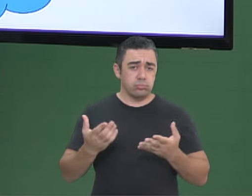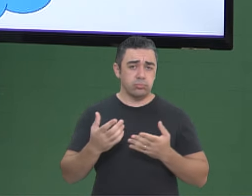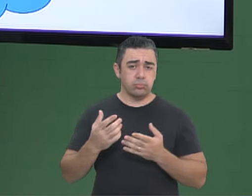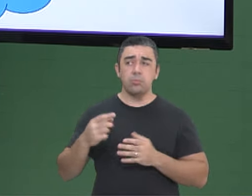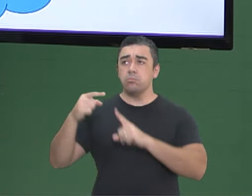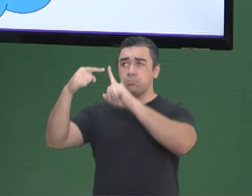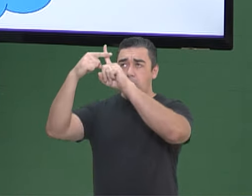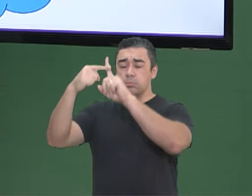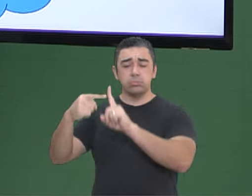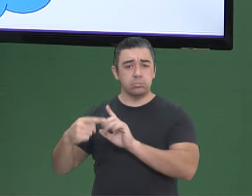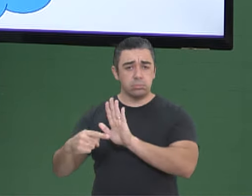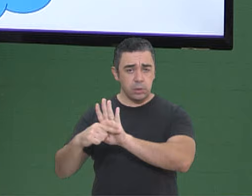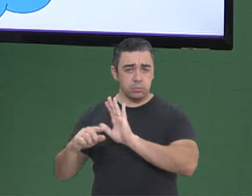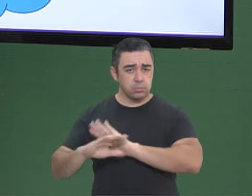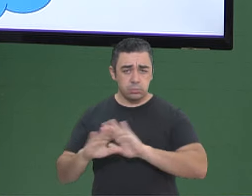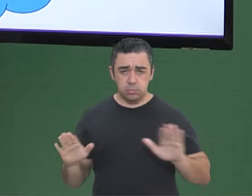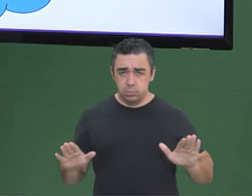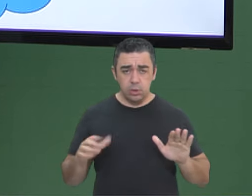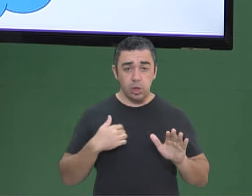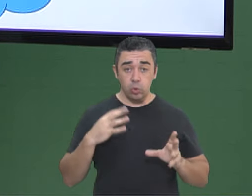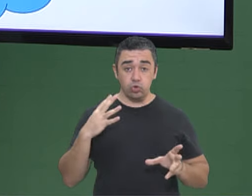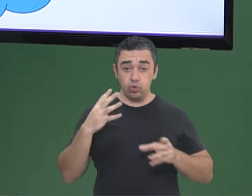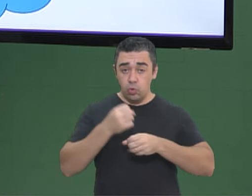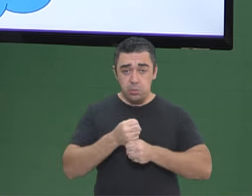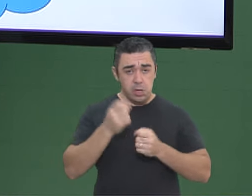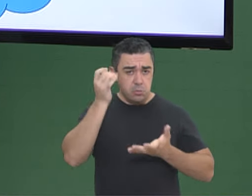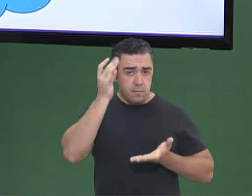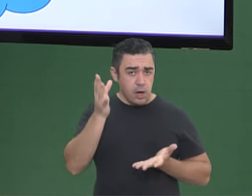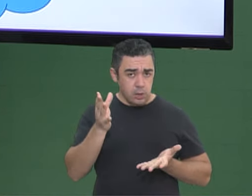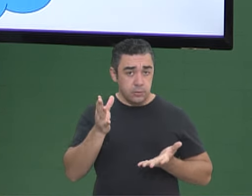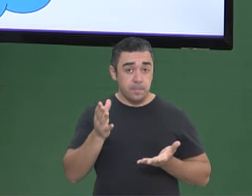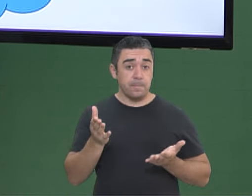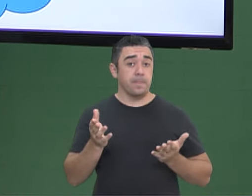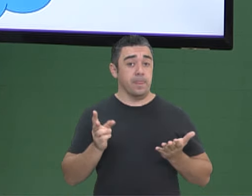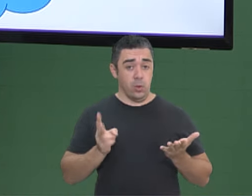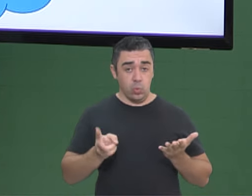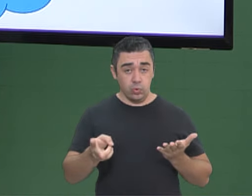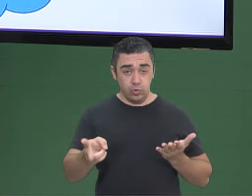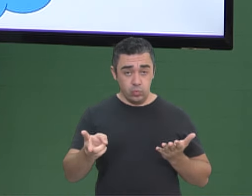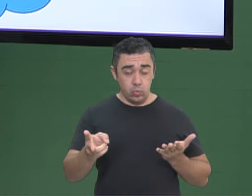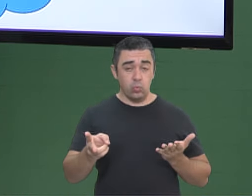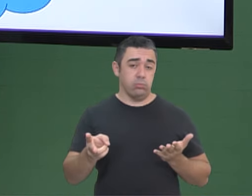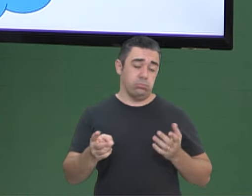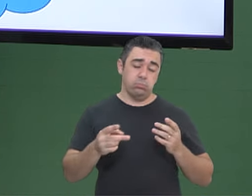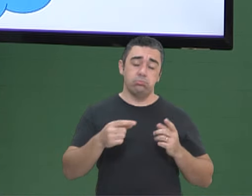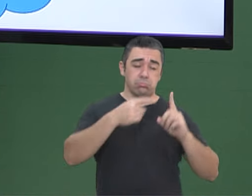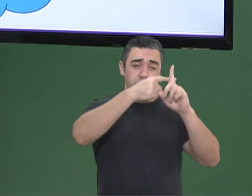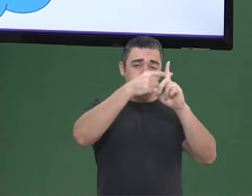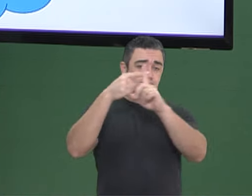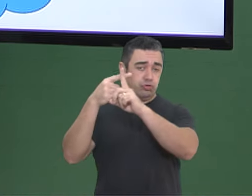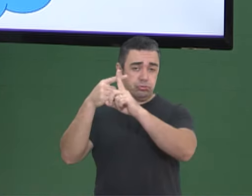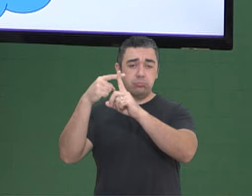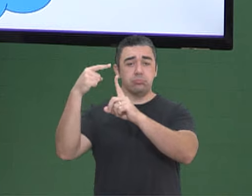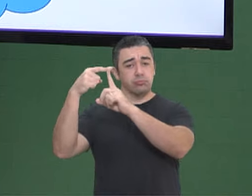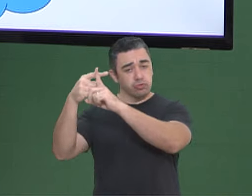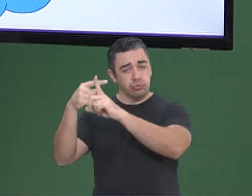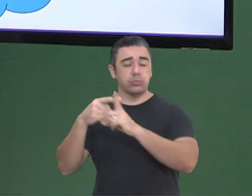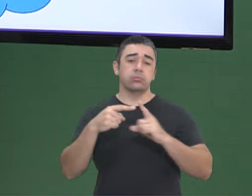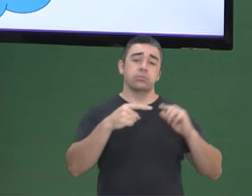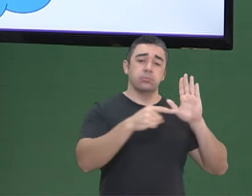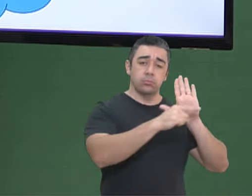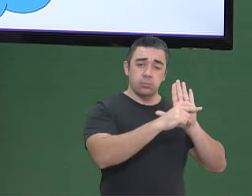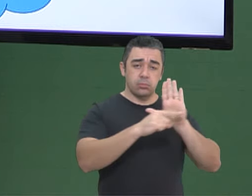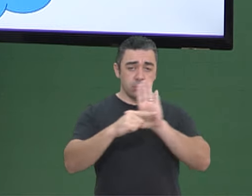unidades. Mas o que aconteceu? Mantive o sinal do maior módulo. Ah, então, quando eu tenho